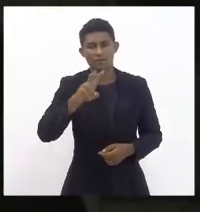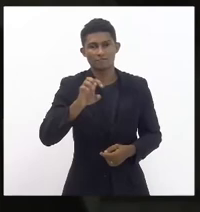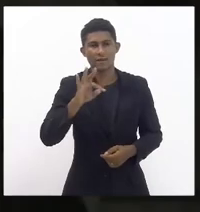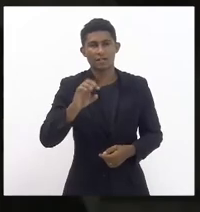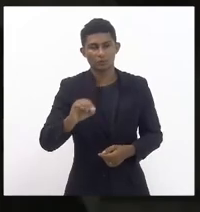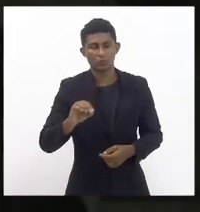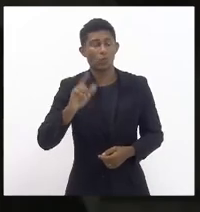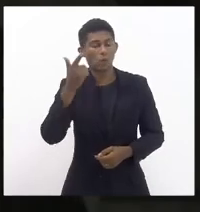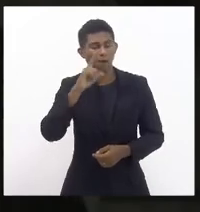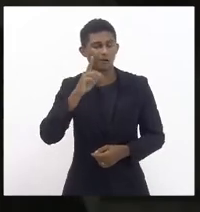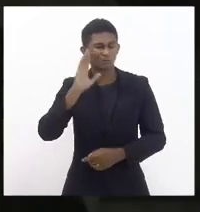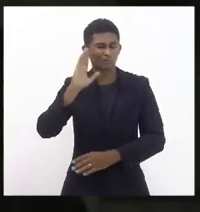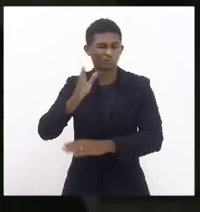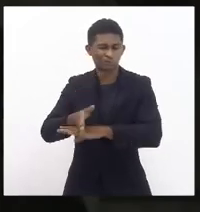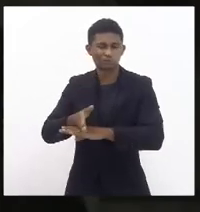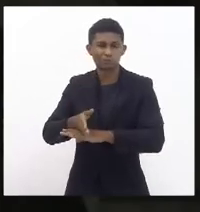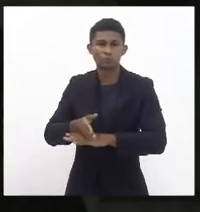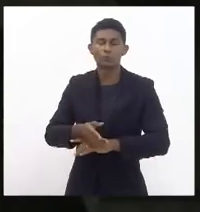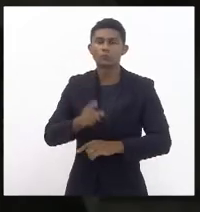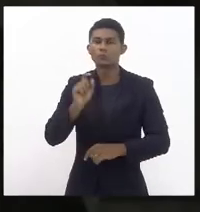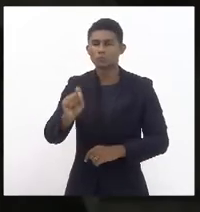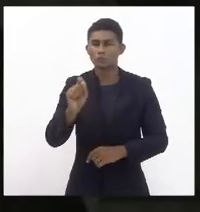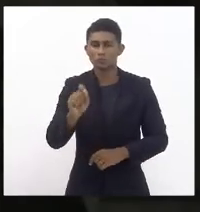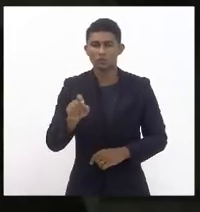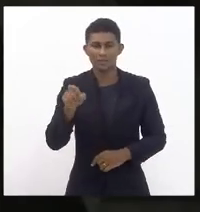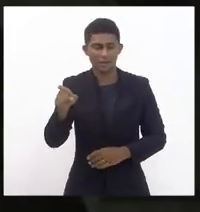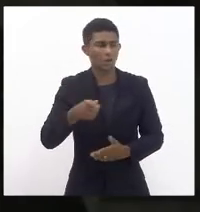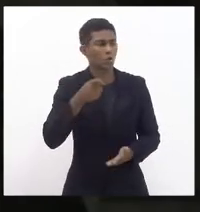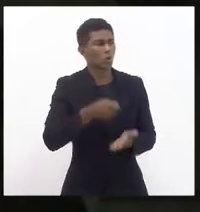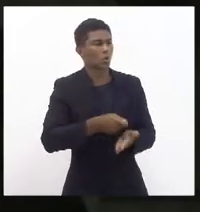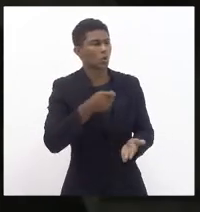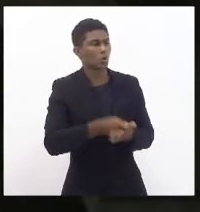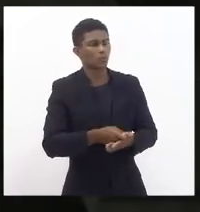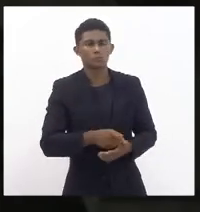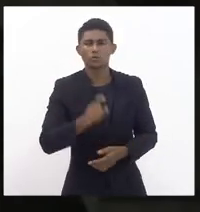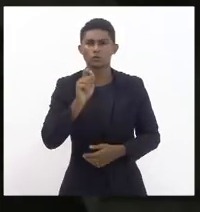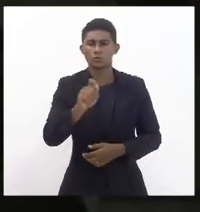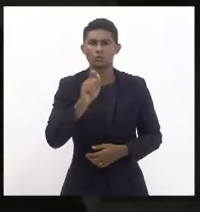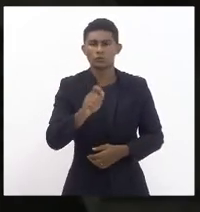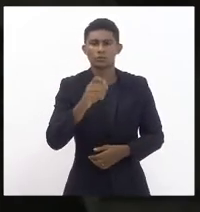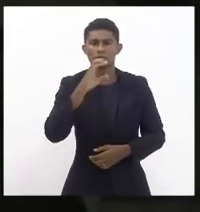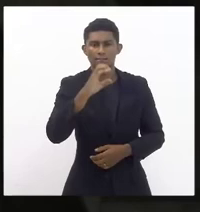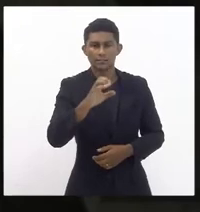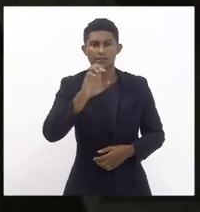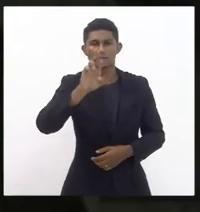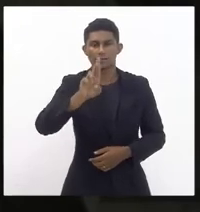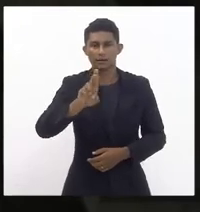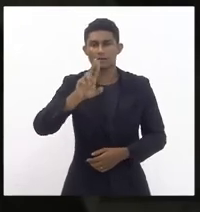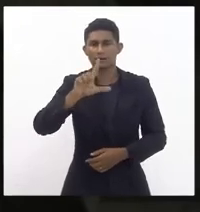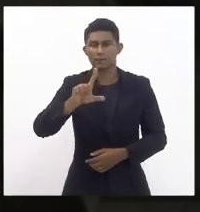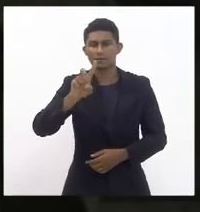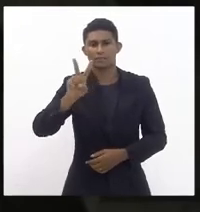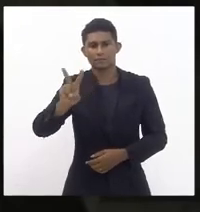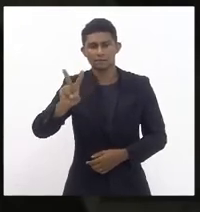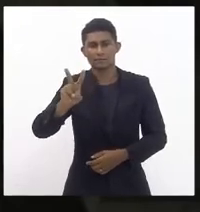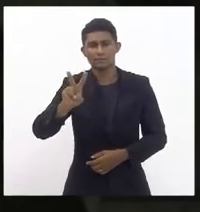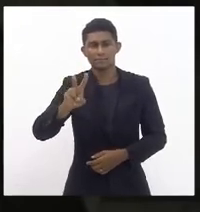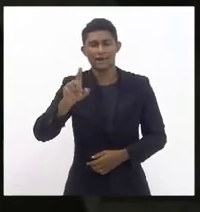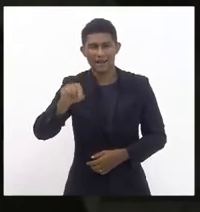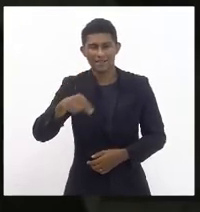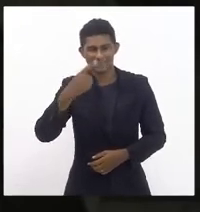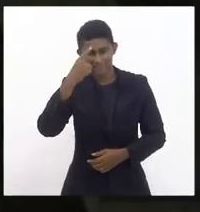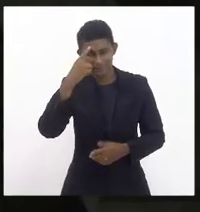à cobrança indevida da taxa de emissão do CRLV do Popular